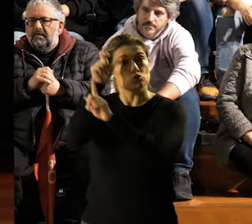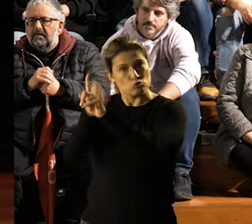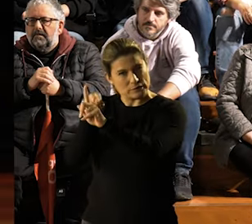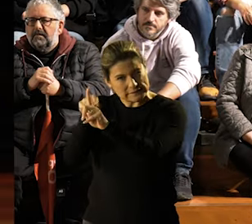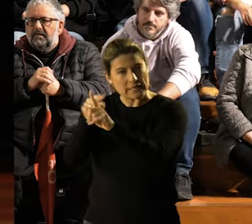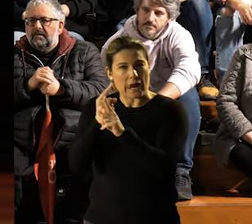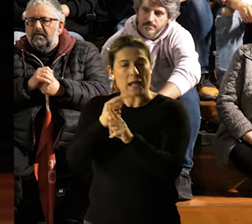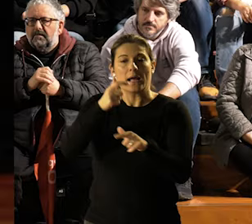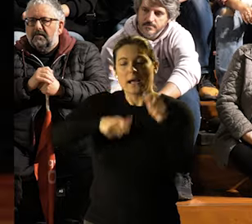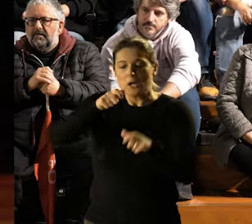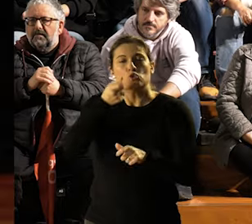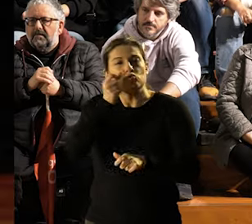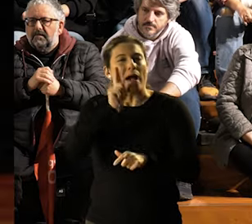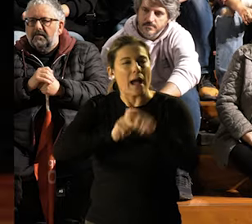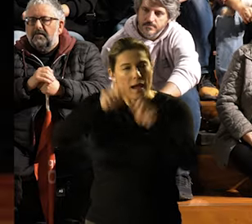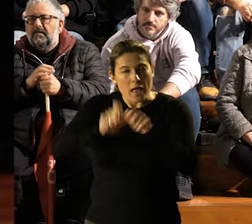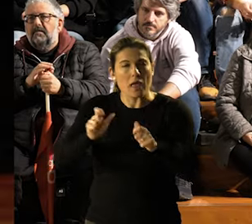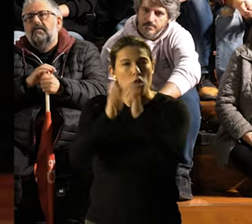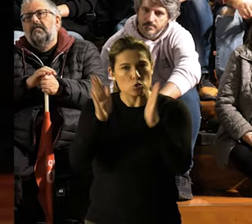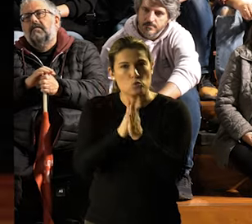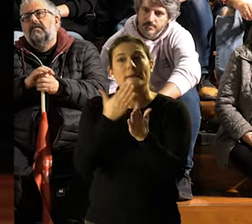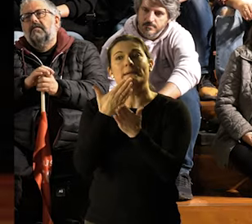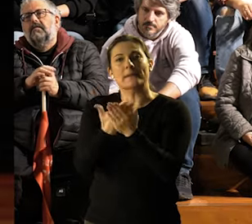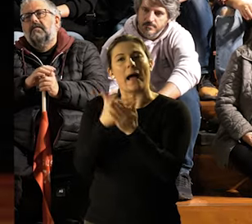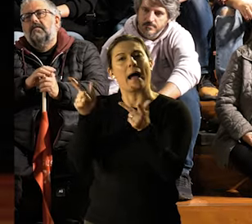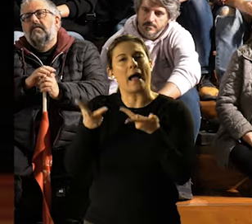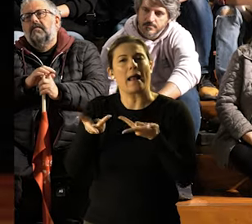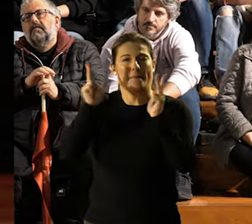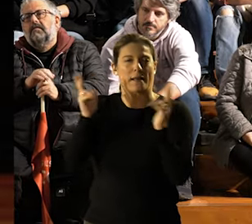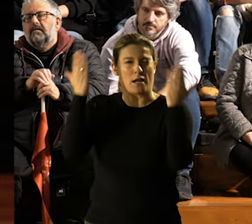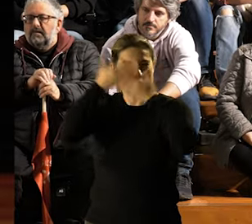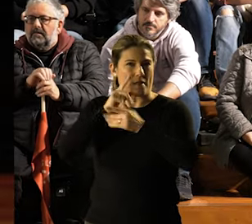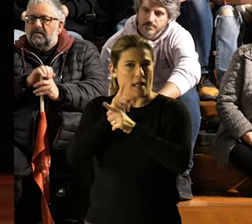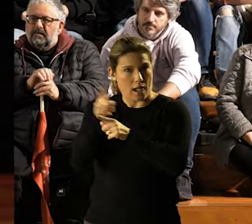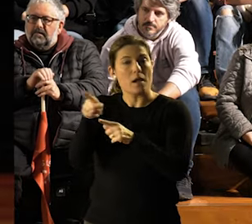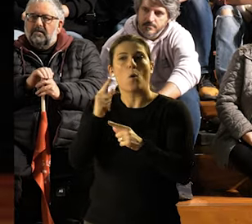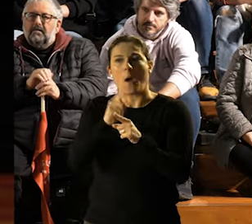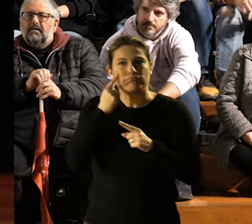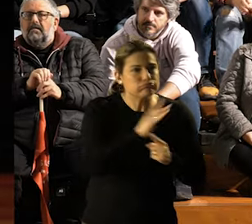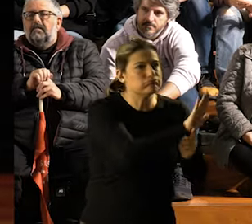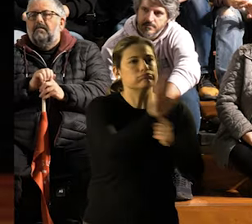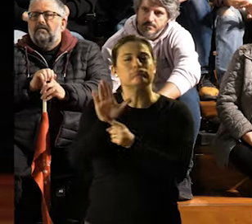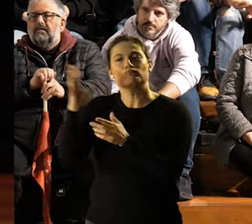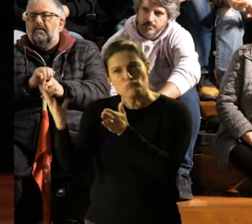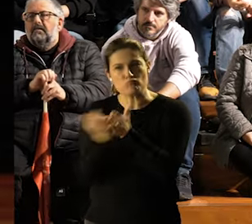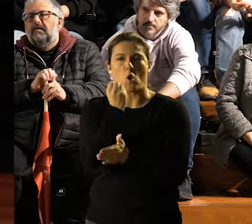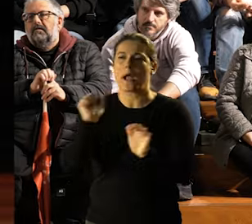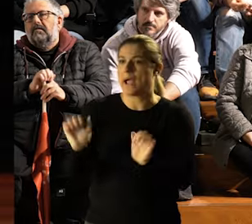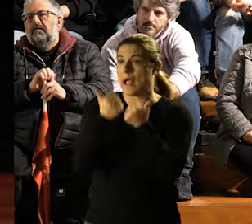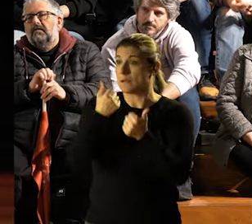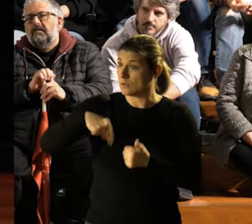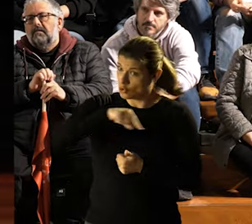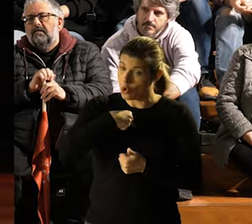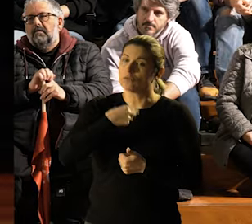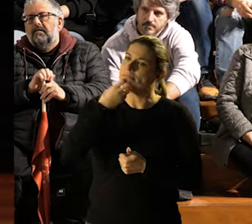a eles a elas a todos que nos libertaram da grande noite que mostraram que é possível nós vencermos nó hoje